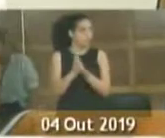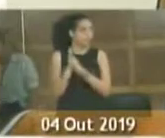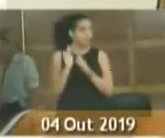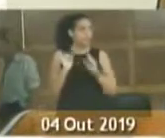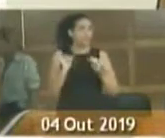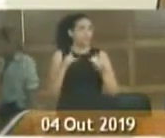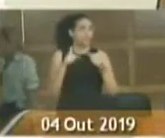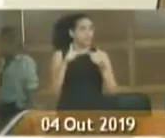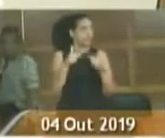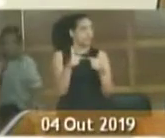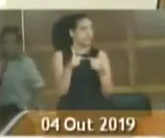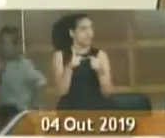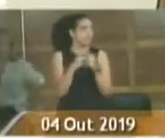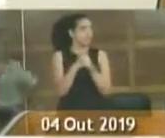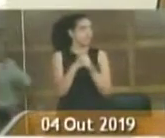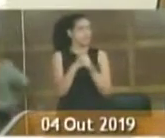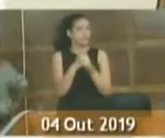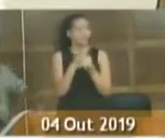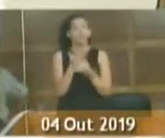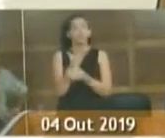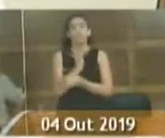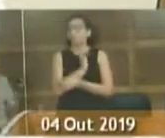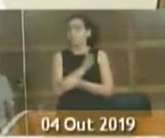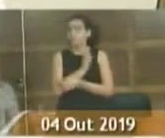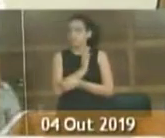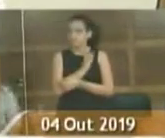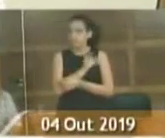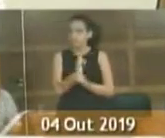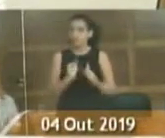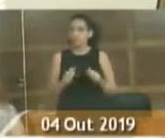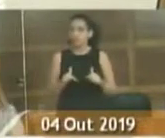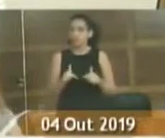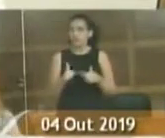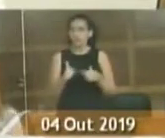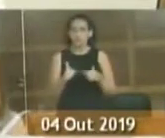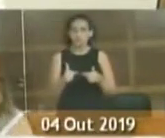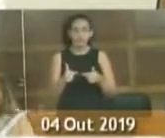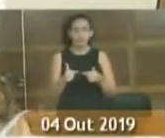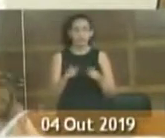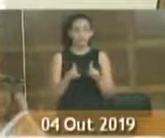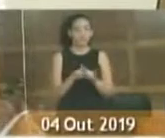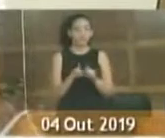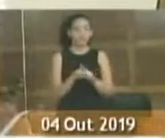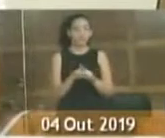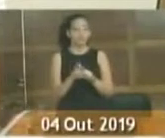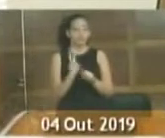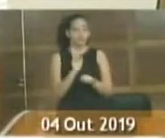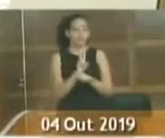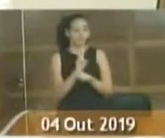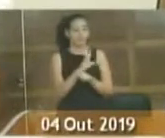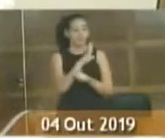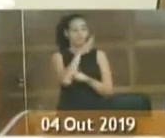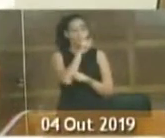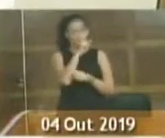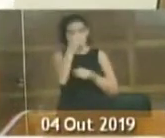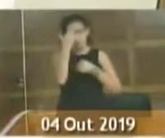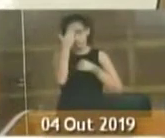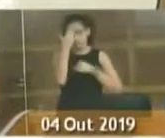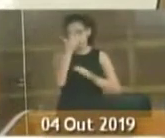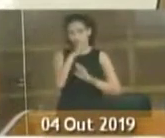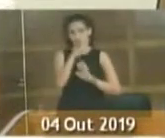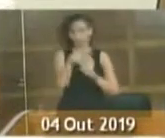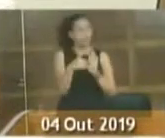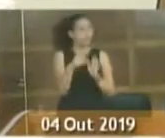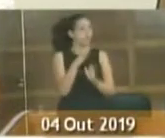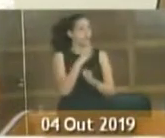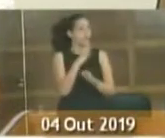agir não somente com o coração, mas com atitudes que preservem o nosso animal. Obrigada por todo o